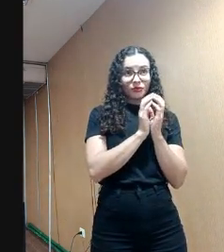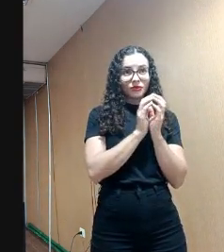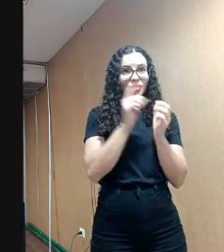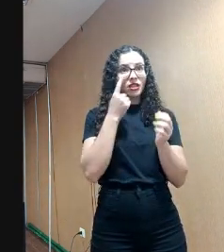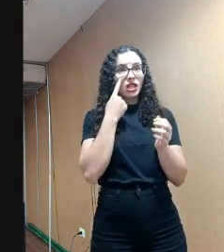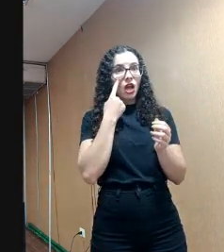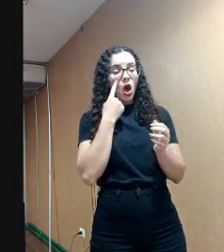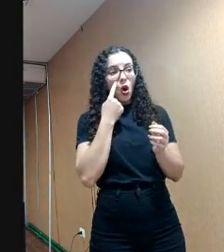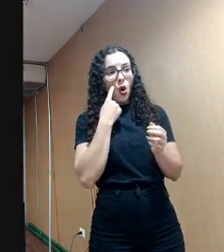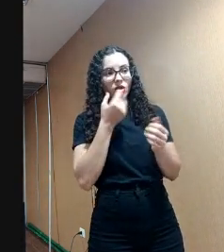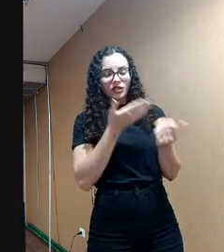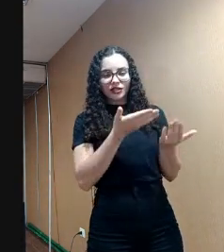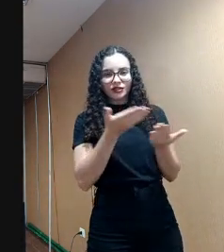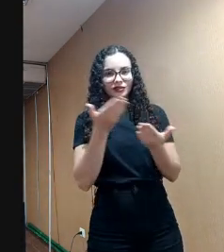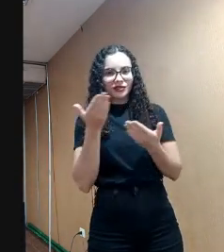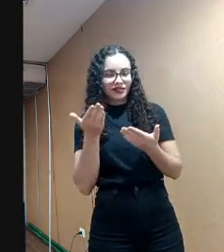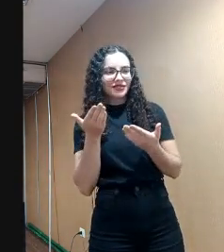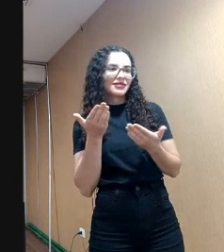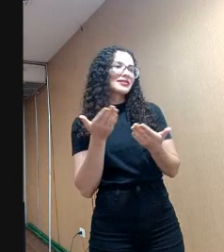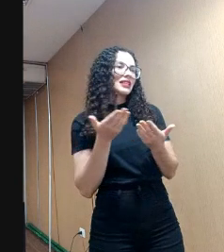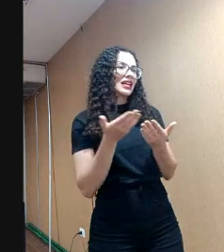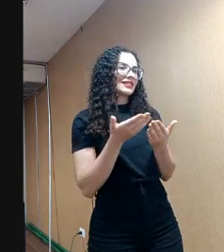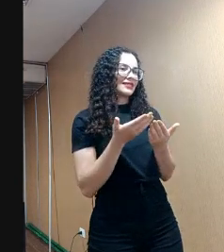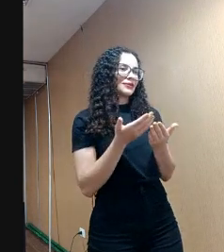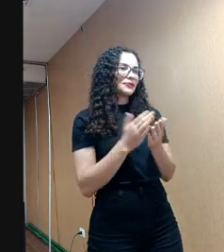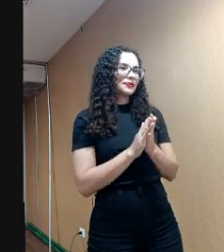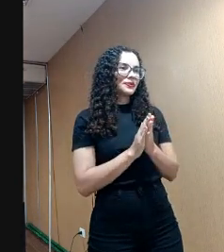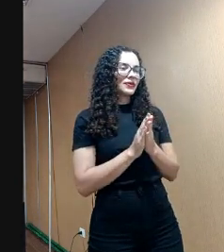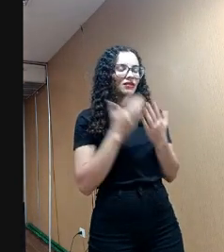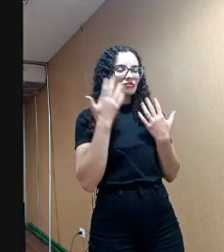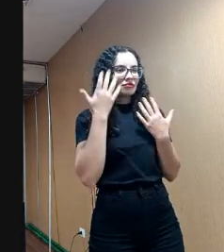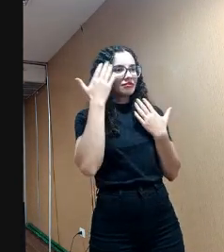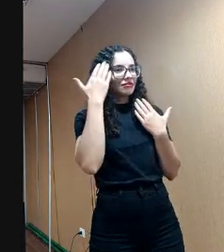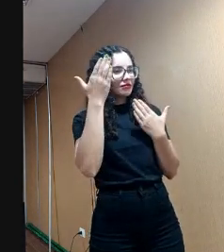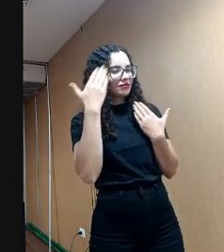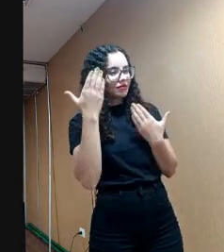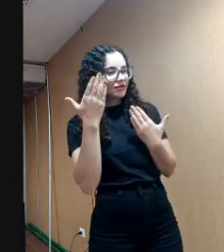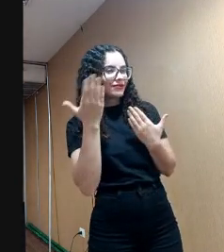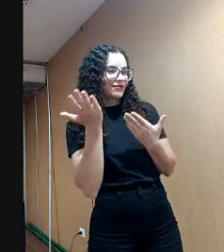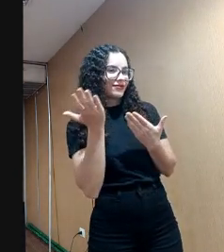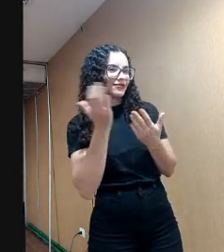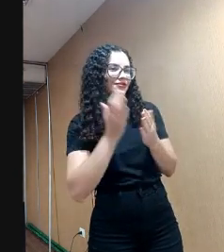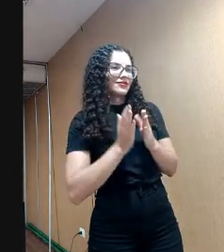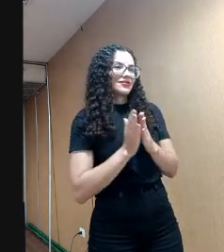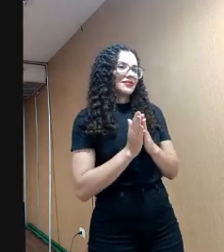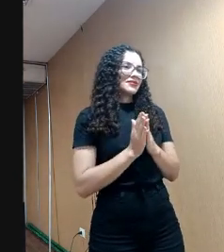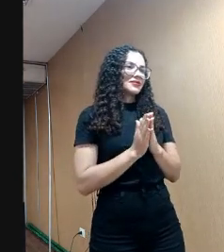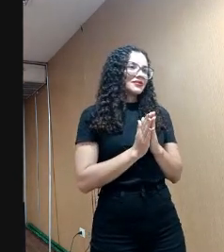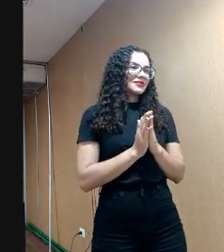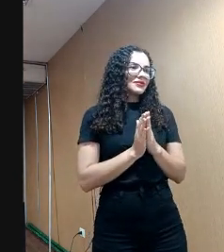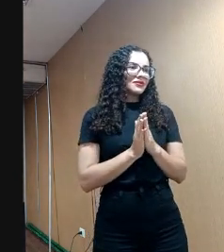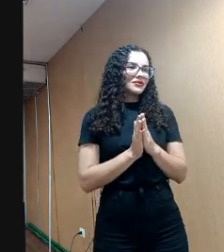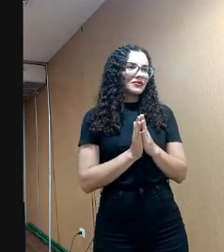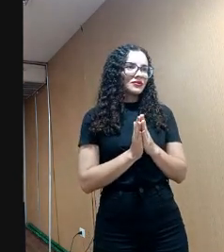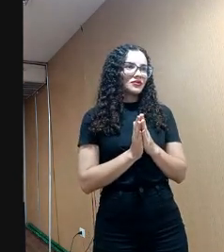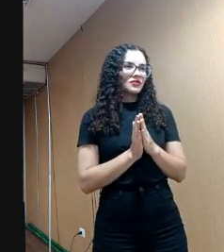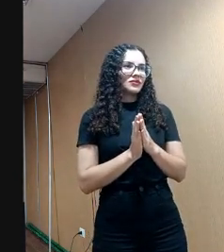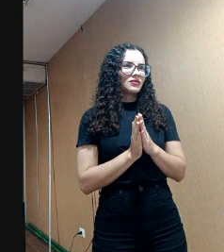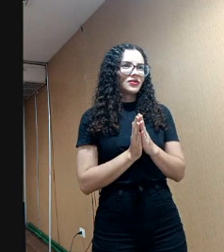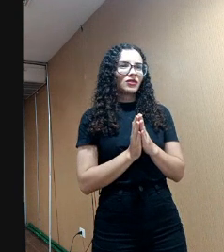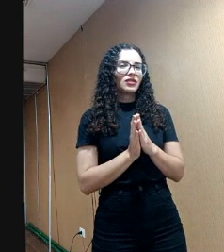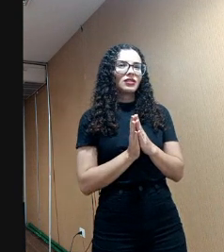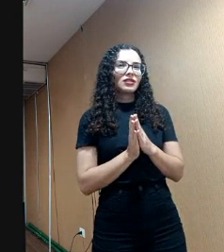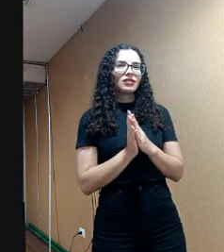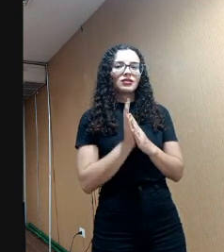evento, mais uma vez abrilhantando essa rede de eventos do Campus Pesqueira